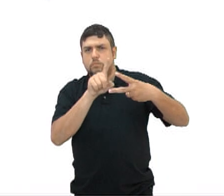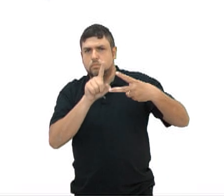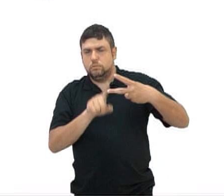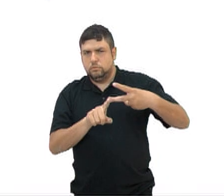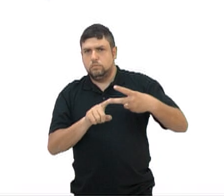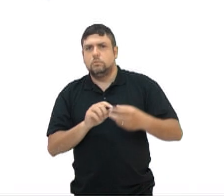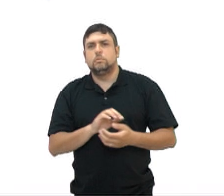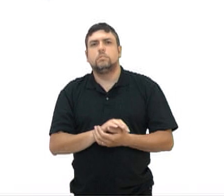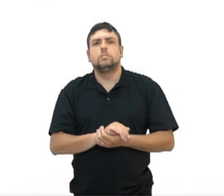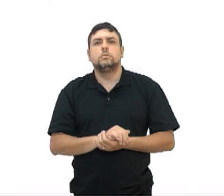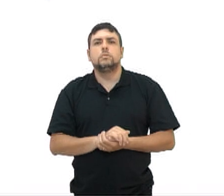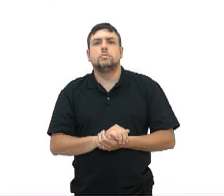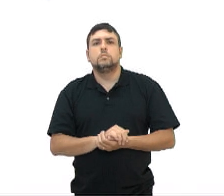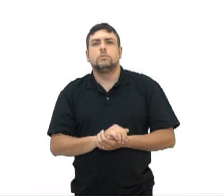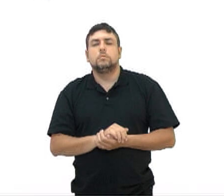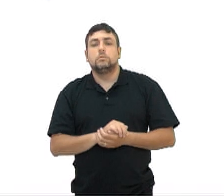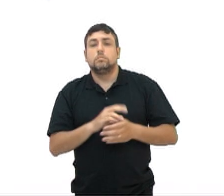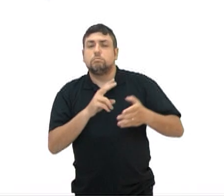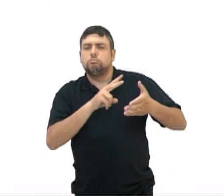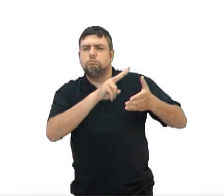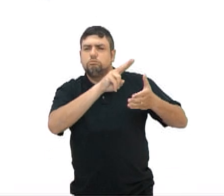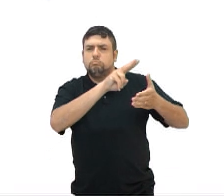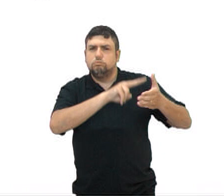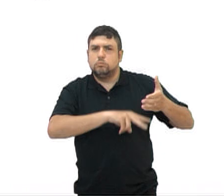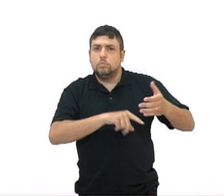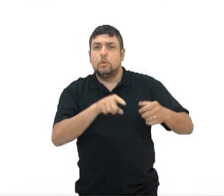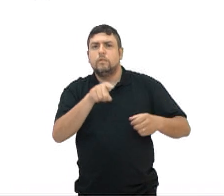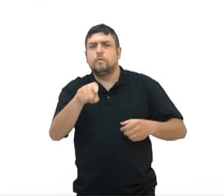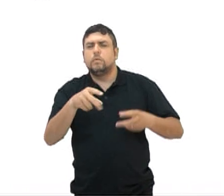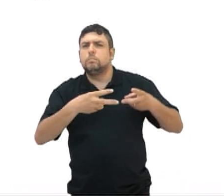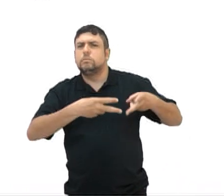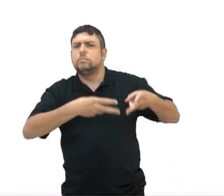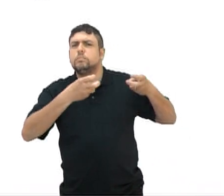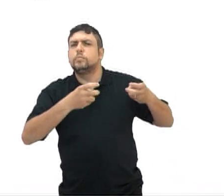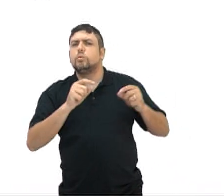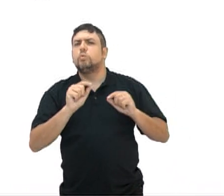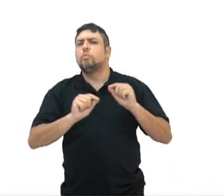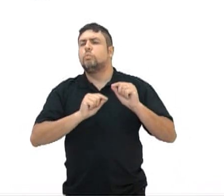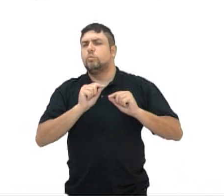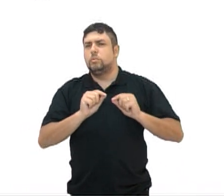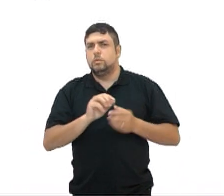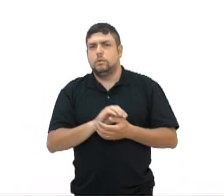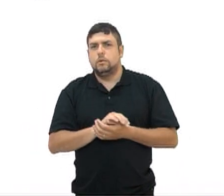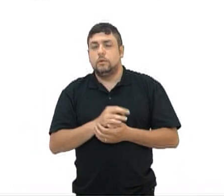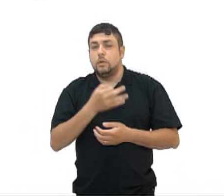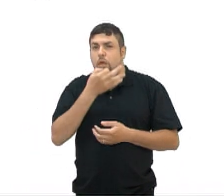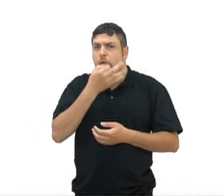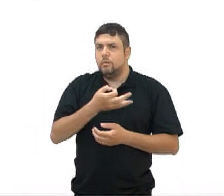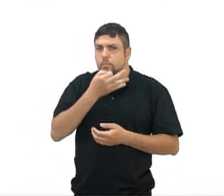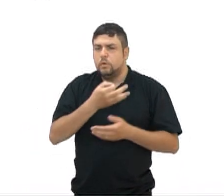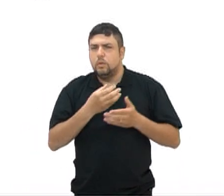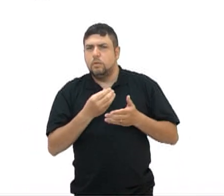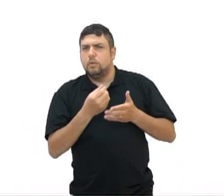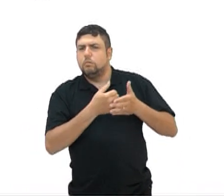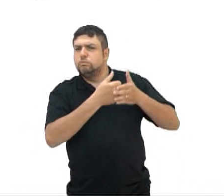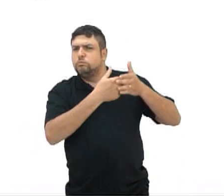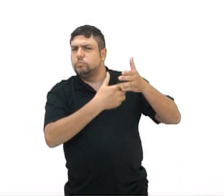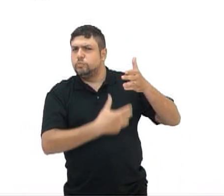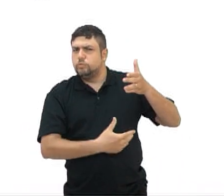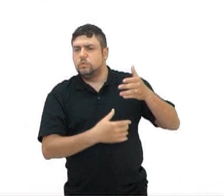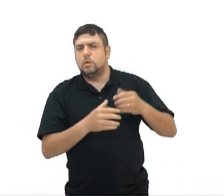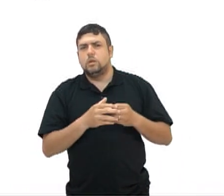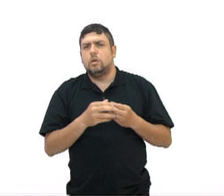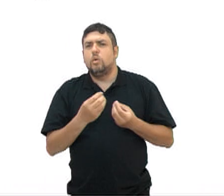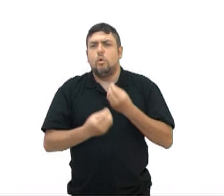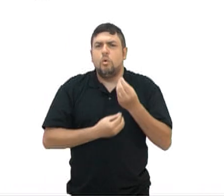A partir dessa leitura, quais as suas impressões? Então, eu gostaria que você, aí, em até 5 linhas, comente o tema, a